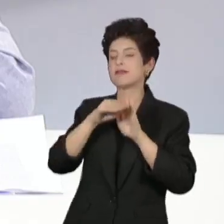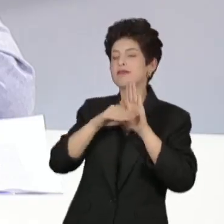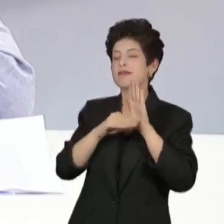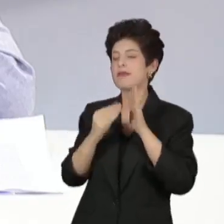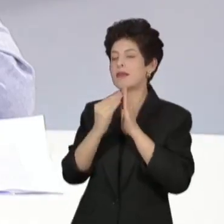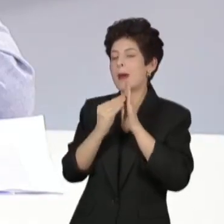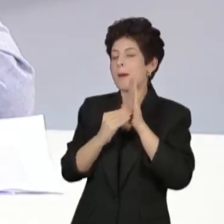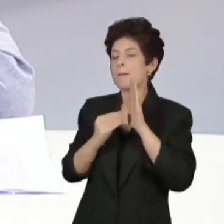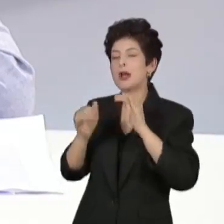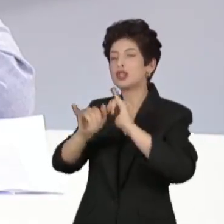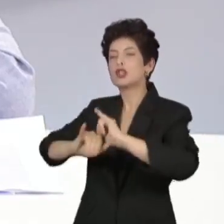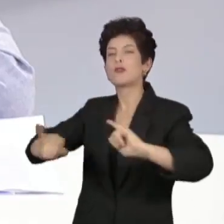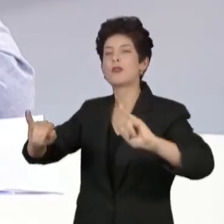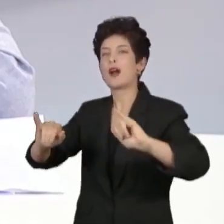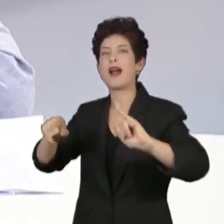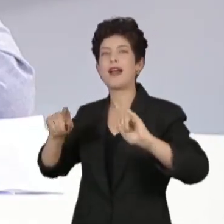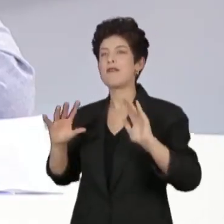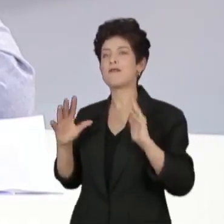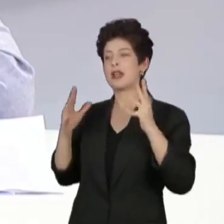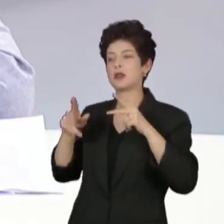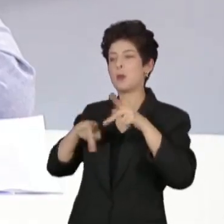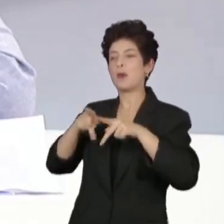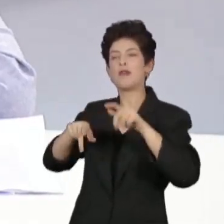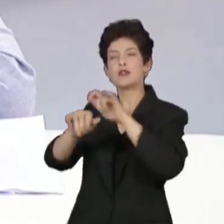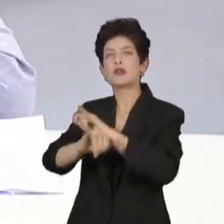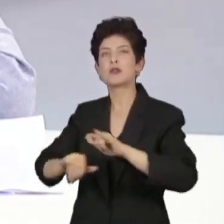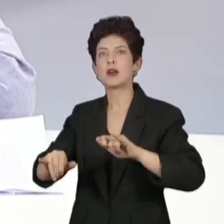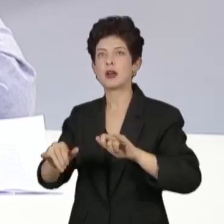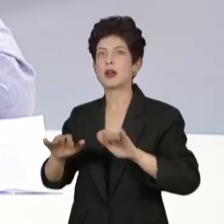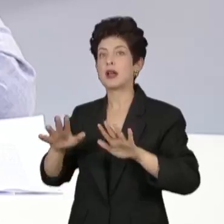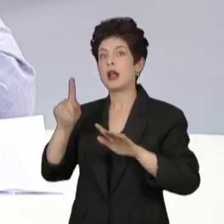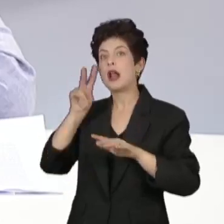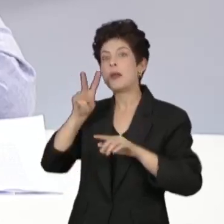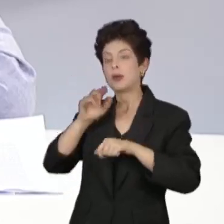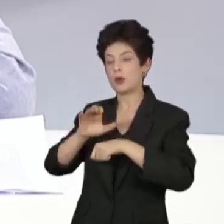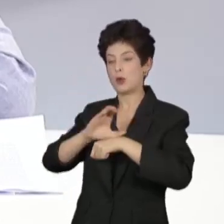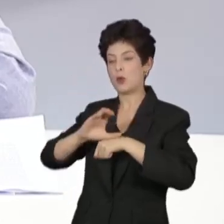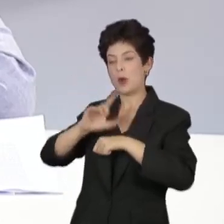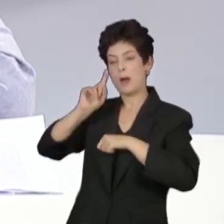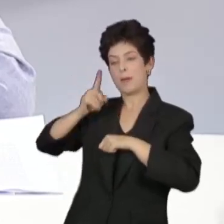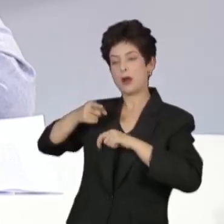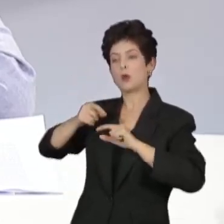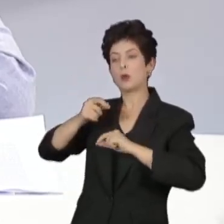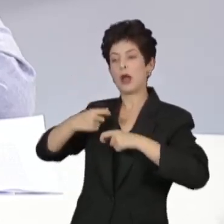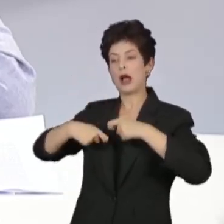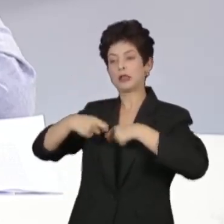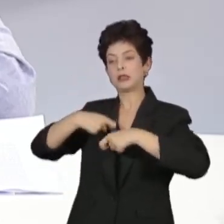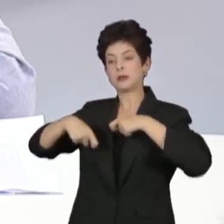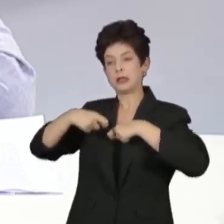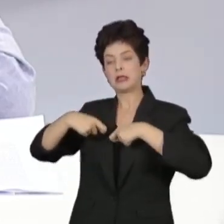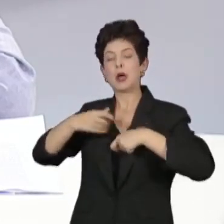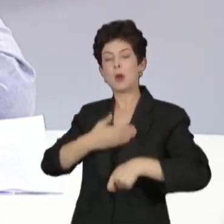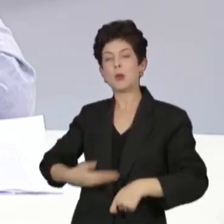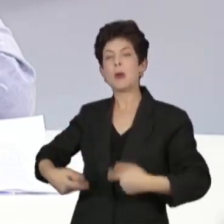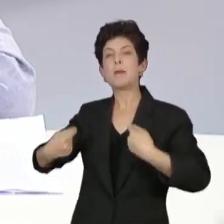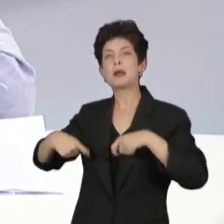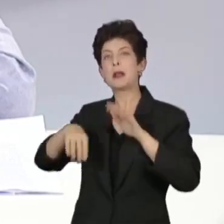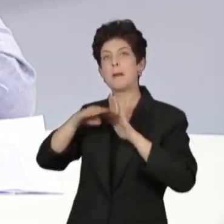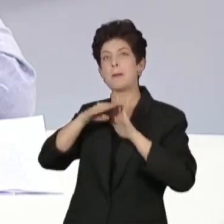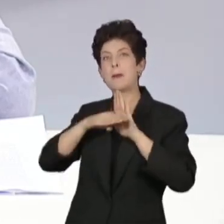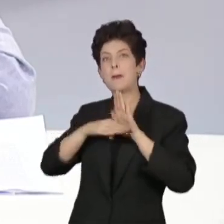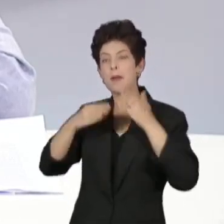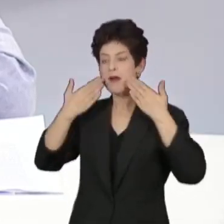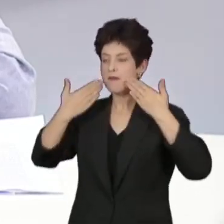são divulgadas para a população? Lembrando que a Constituição Federal determina que a administração pública deve ter os princípios